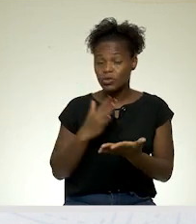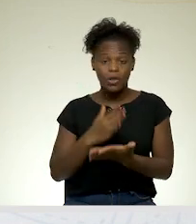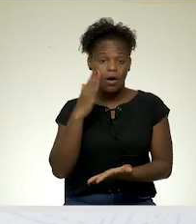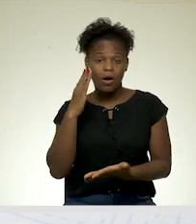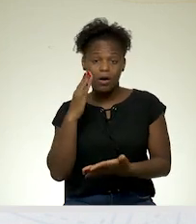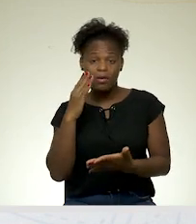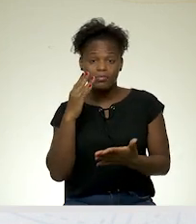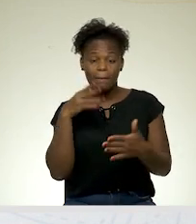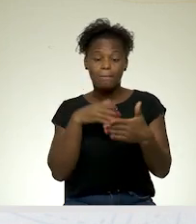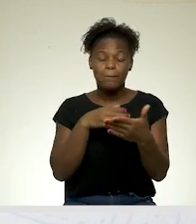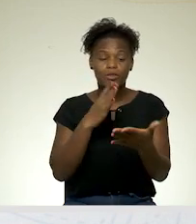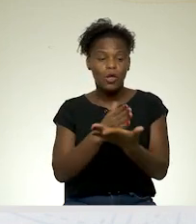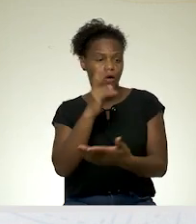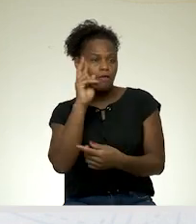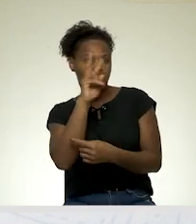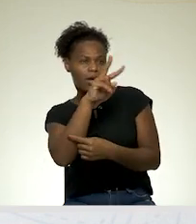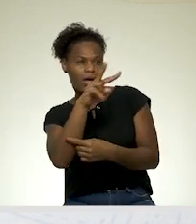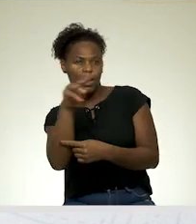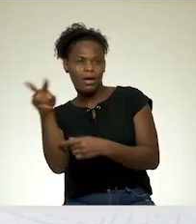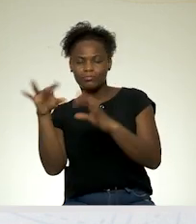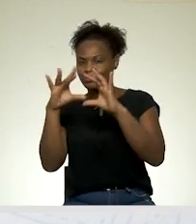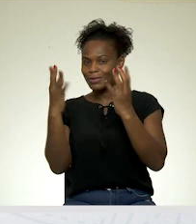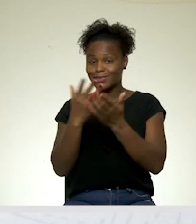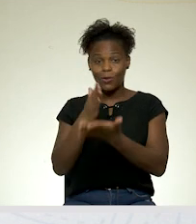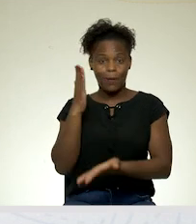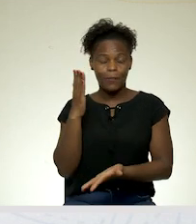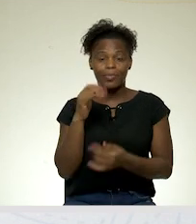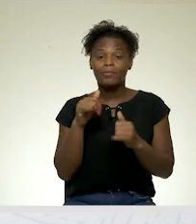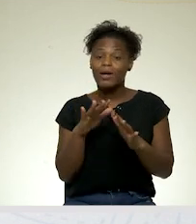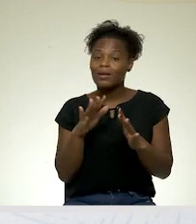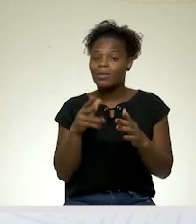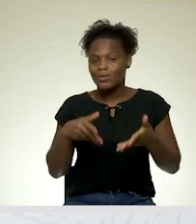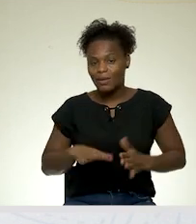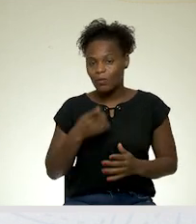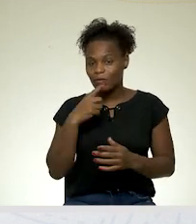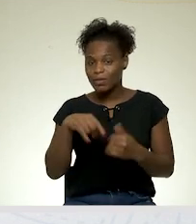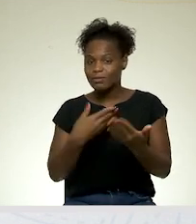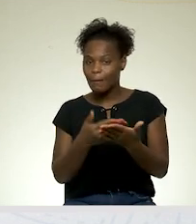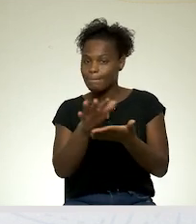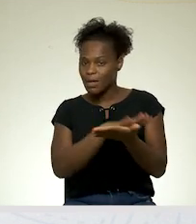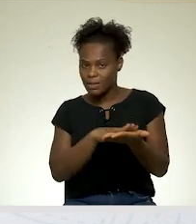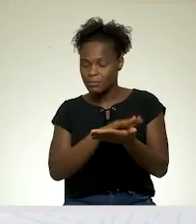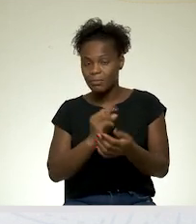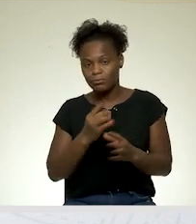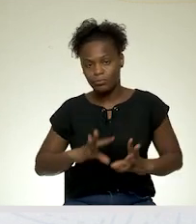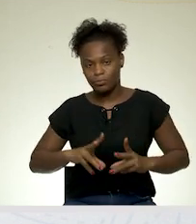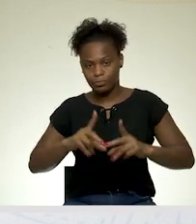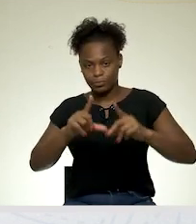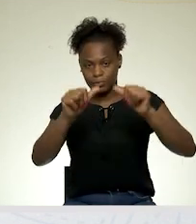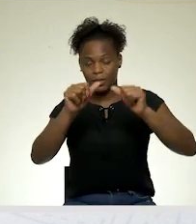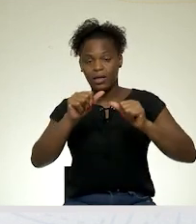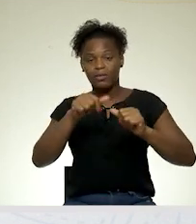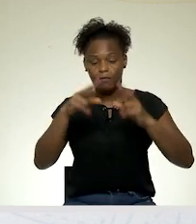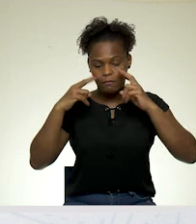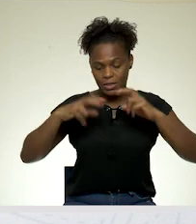se limitava à contemplação da natureza. Portanto, o Renascimento fornece bases para o desenvolvimento de